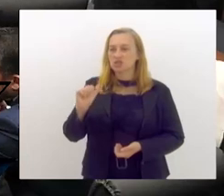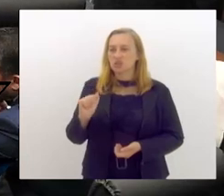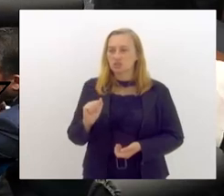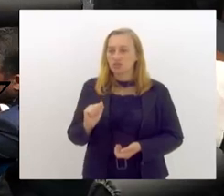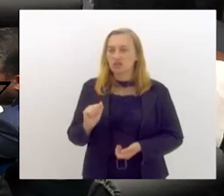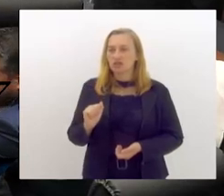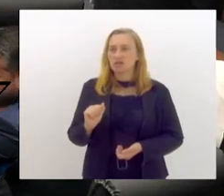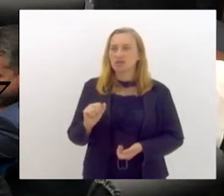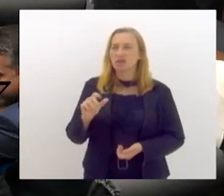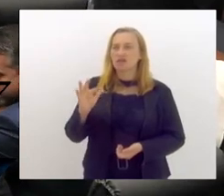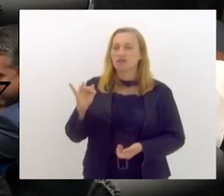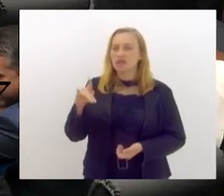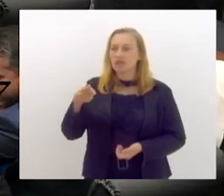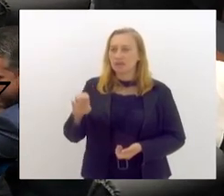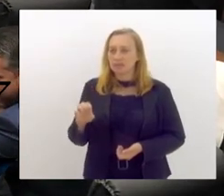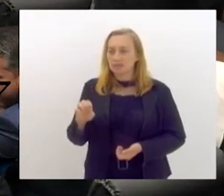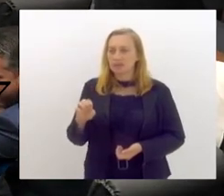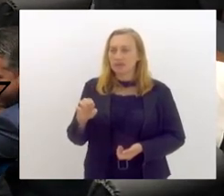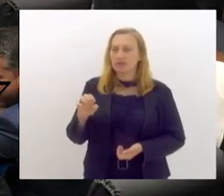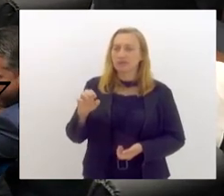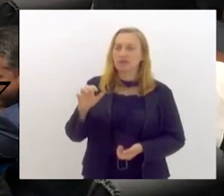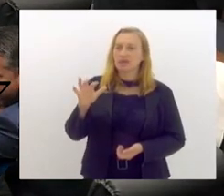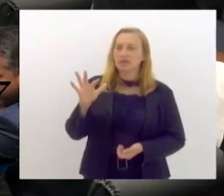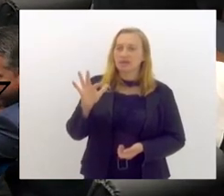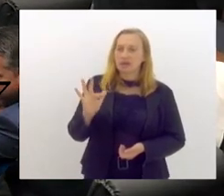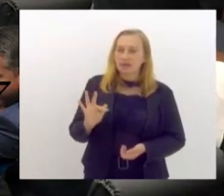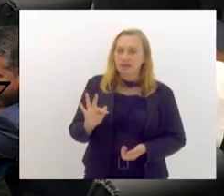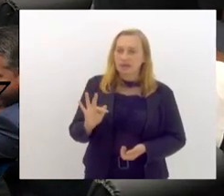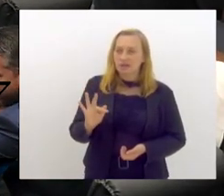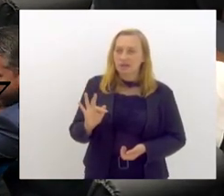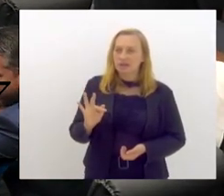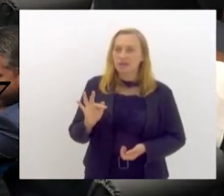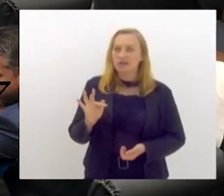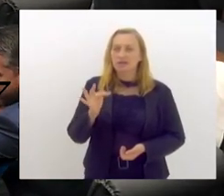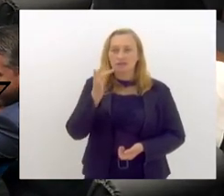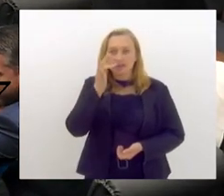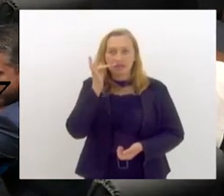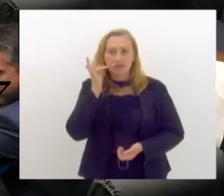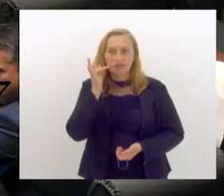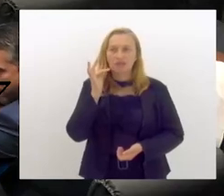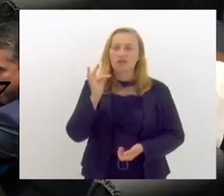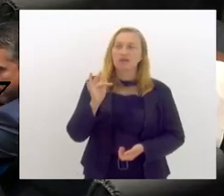Felipe Soares, Flávio Seraf, Franciane Mota,